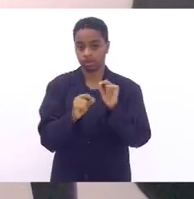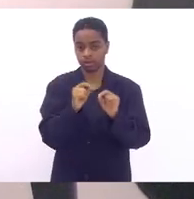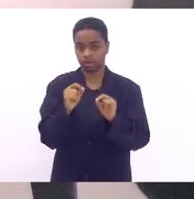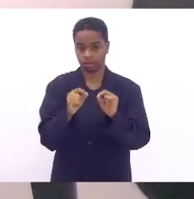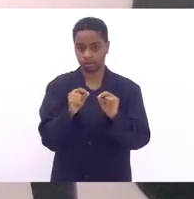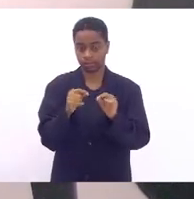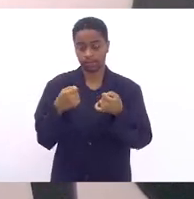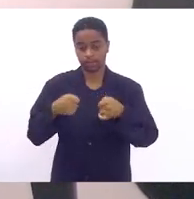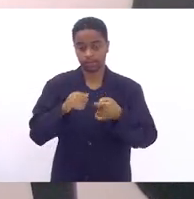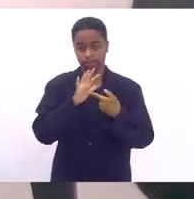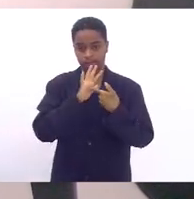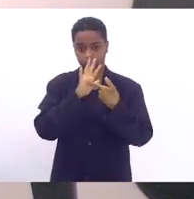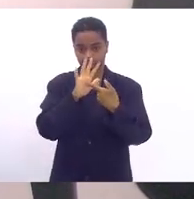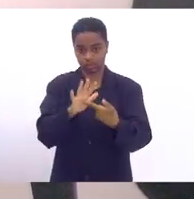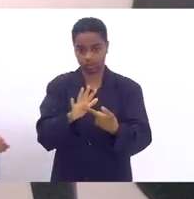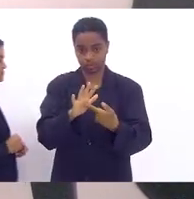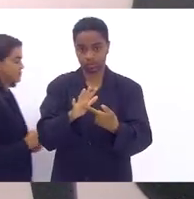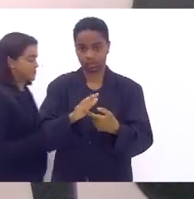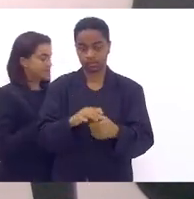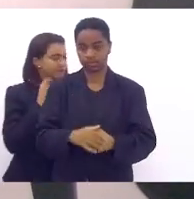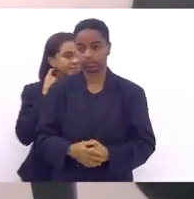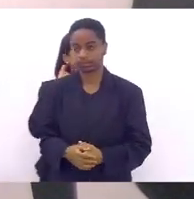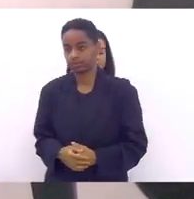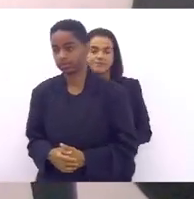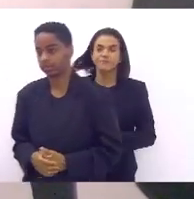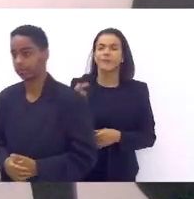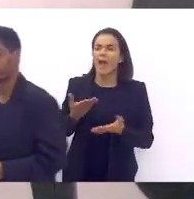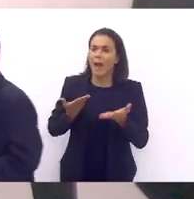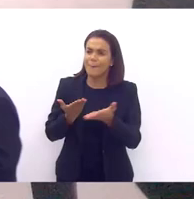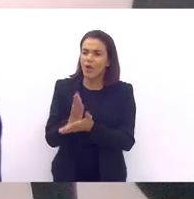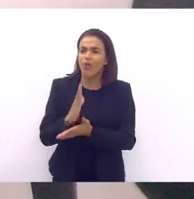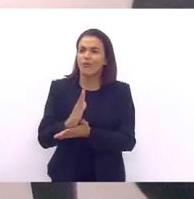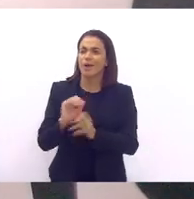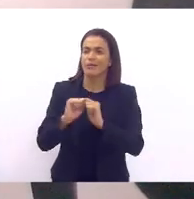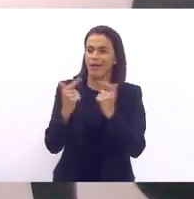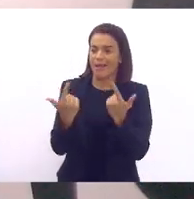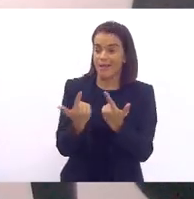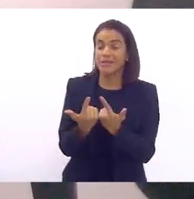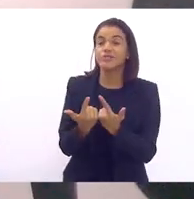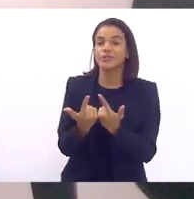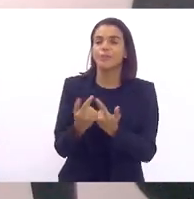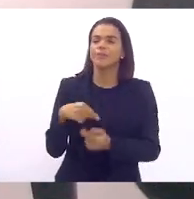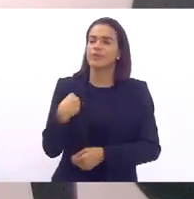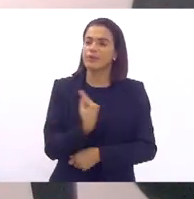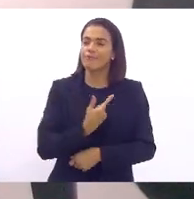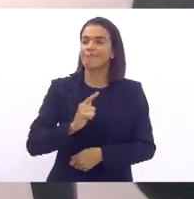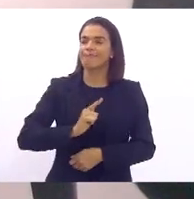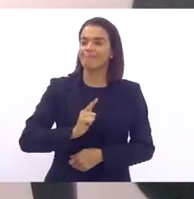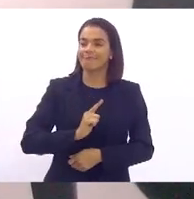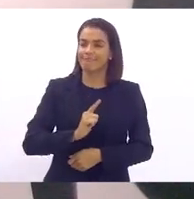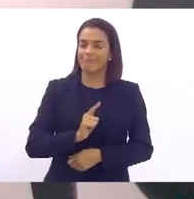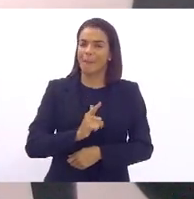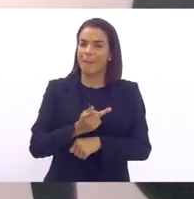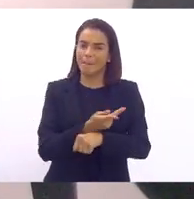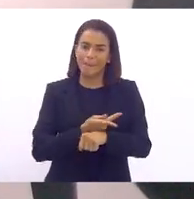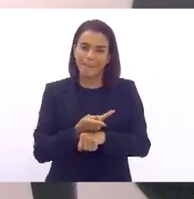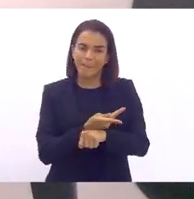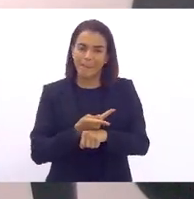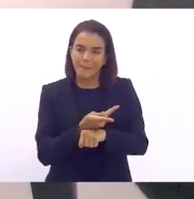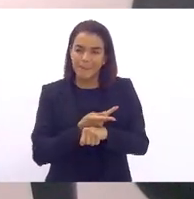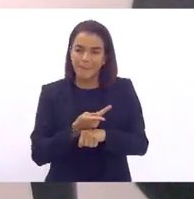não é que desde a implantação do pedes aprovado aqui por esta casa nós temos eh buscado